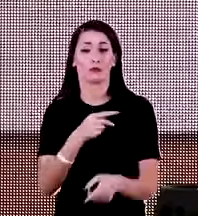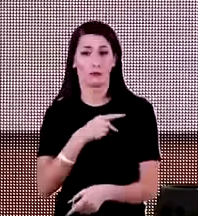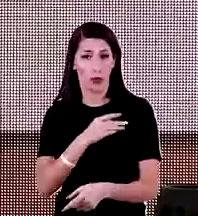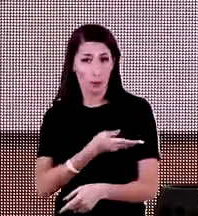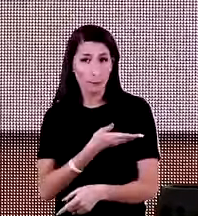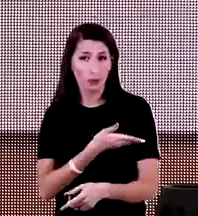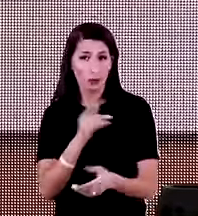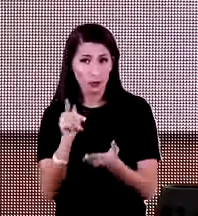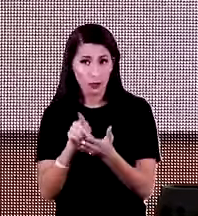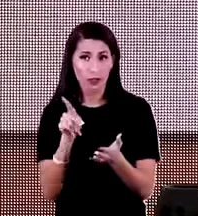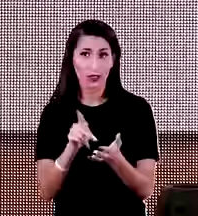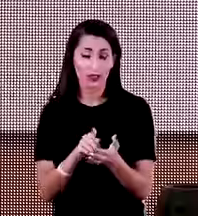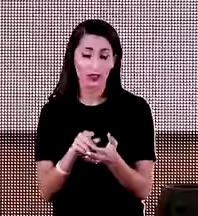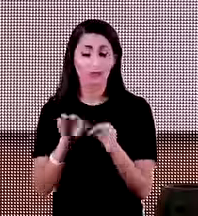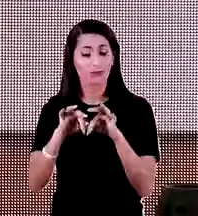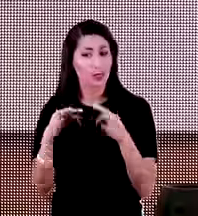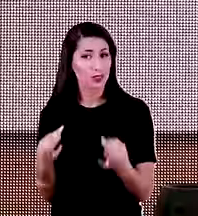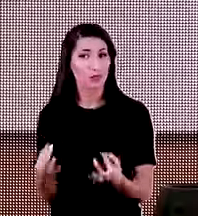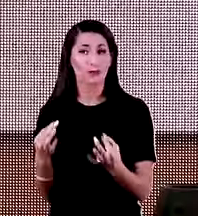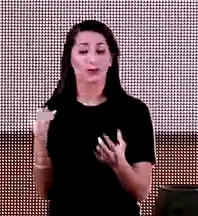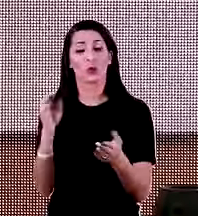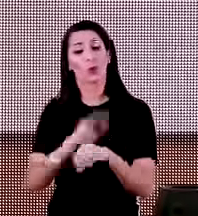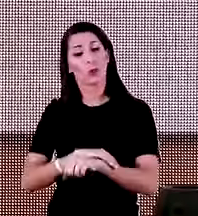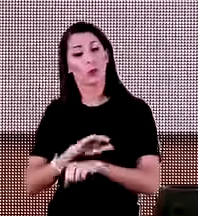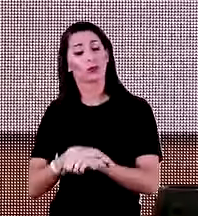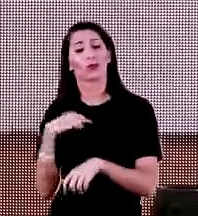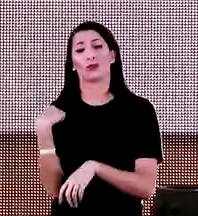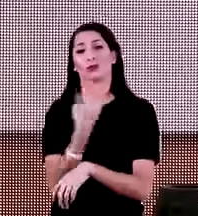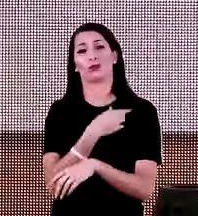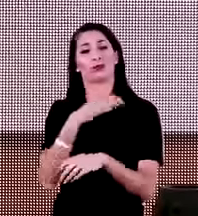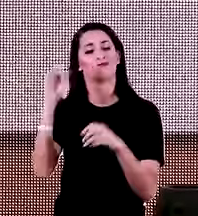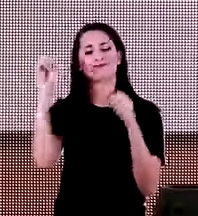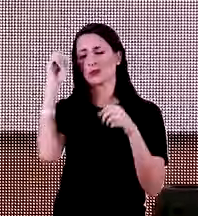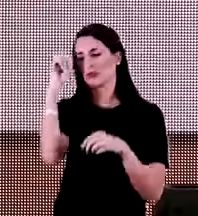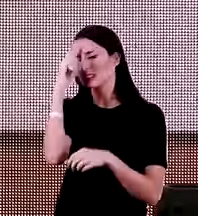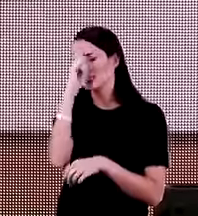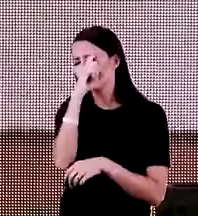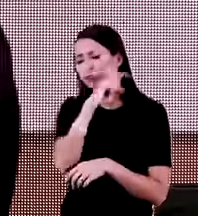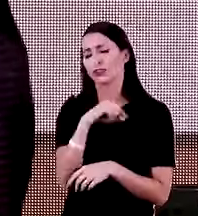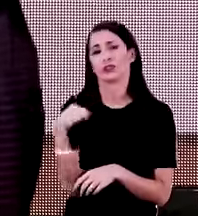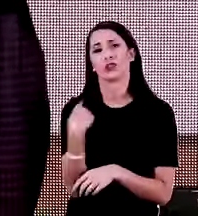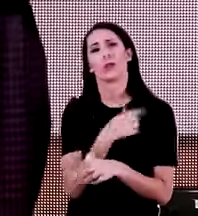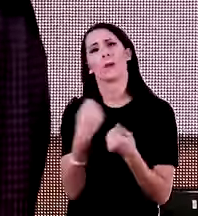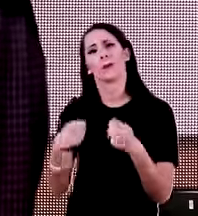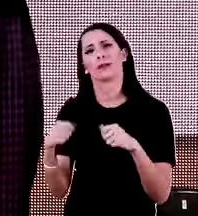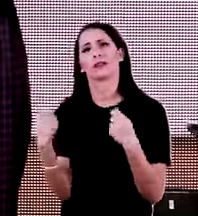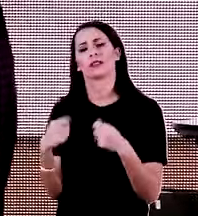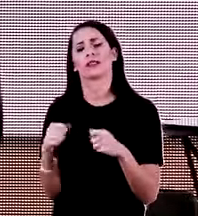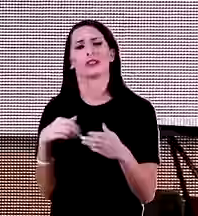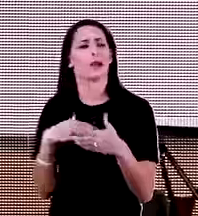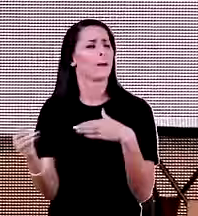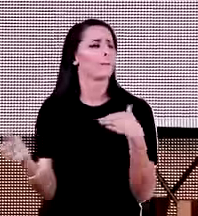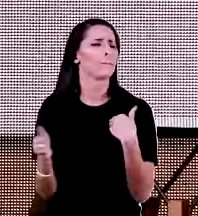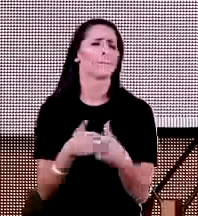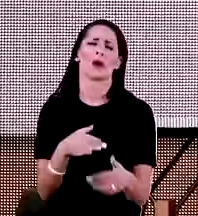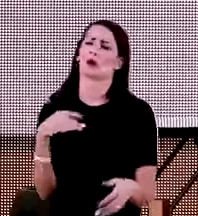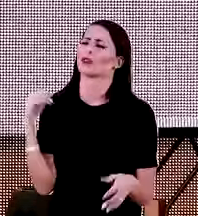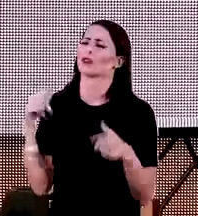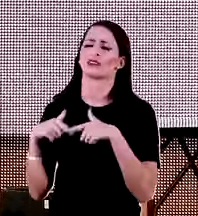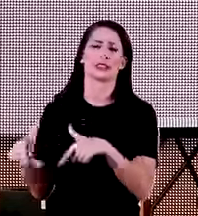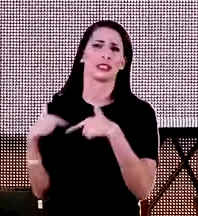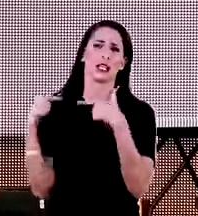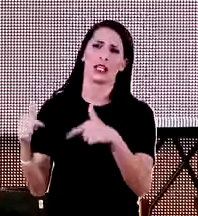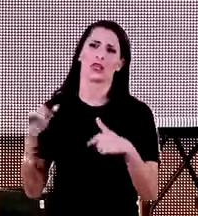lá no momento que a gente mais precisa, não é verdade? Não importa a circunstância, não importa se a gente está numa guerra, não importa se a gente